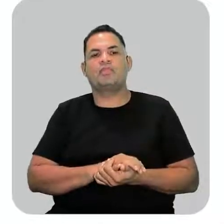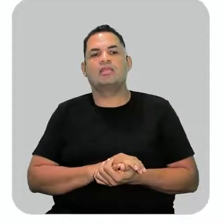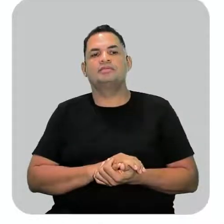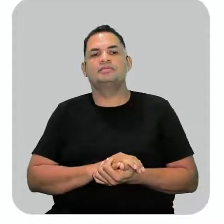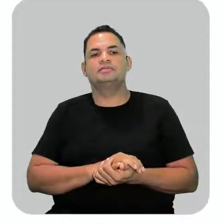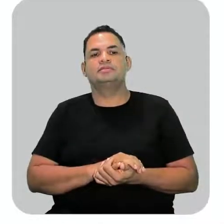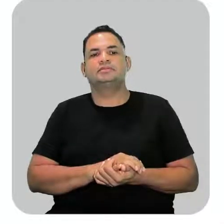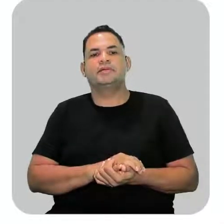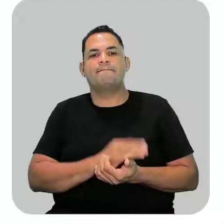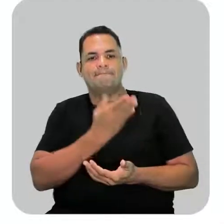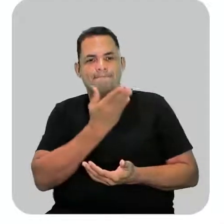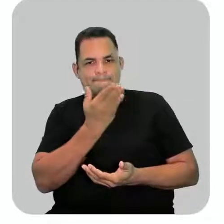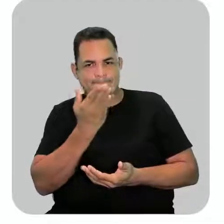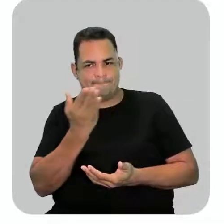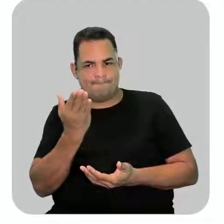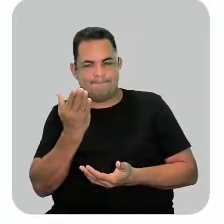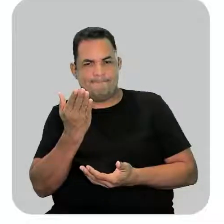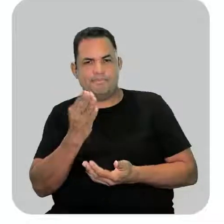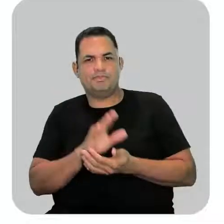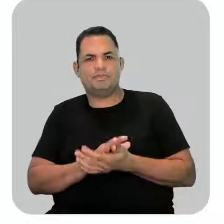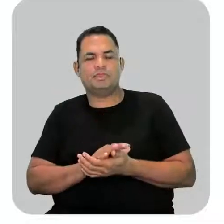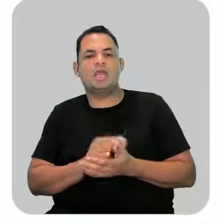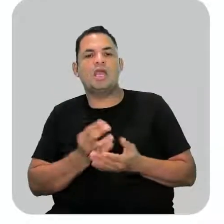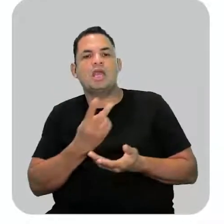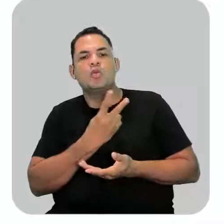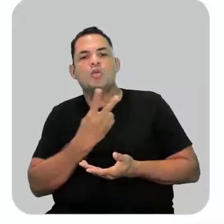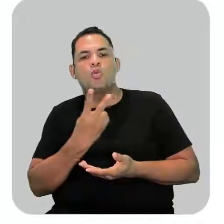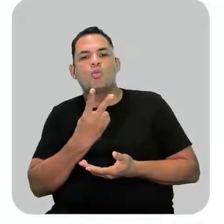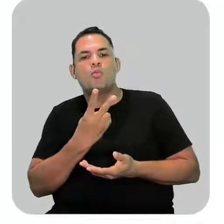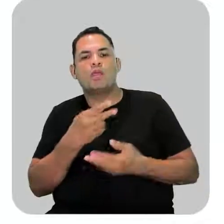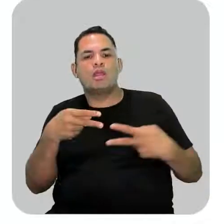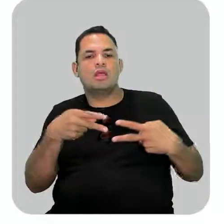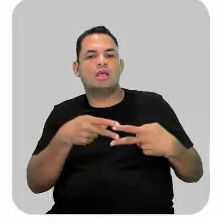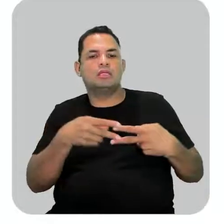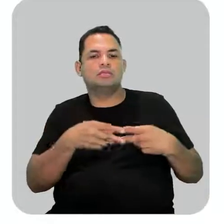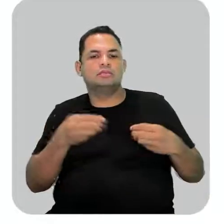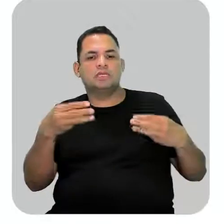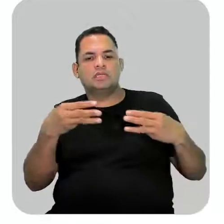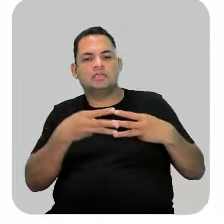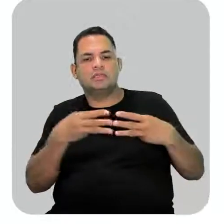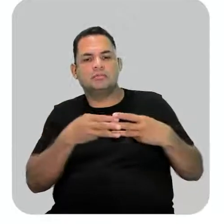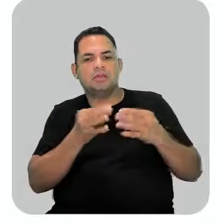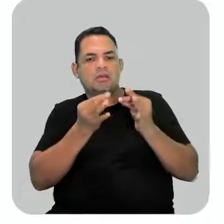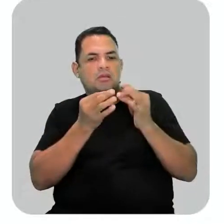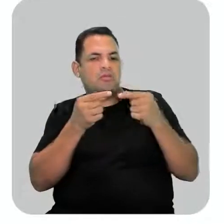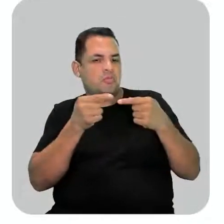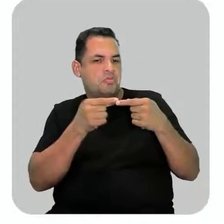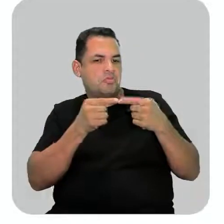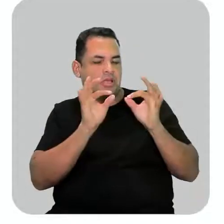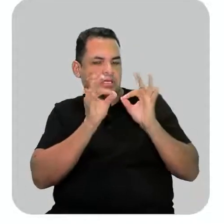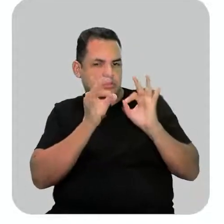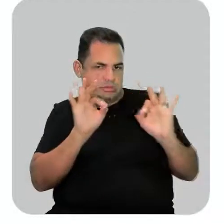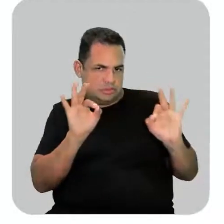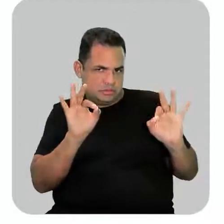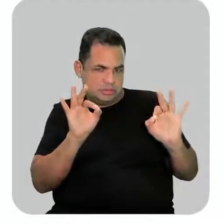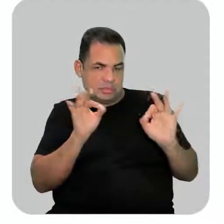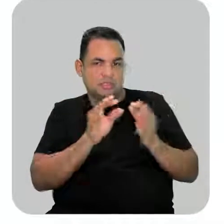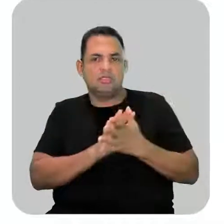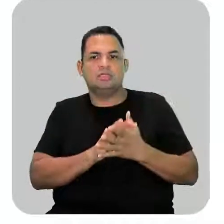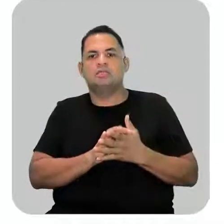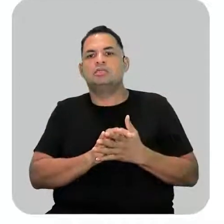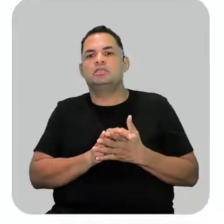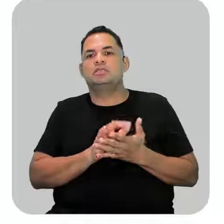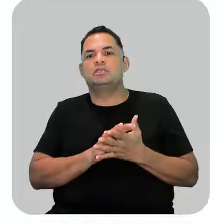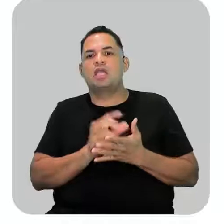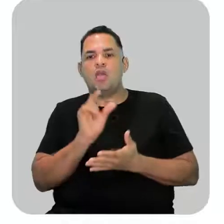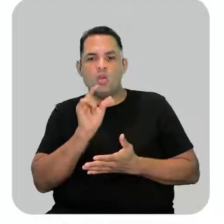carbono, do tipo de ligação, se é dupla, se é tripla, se é simples. E aí a gente usa o prefixo da